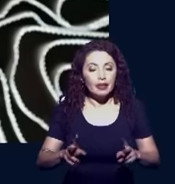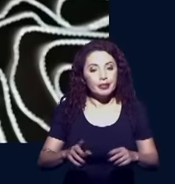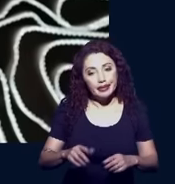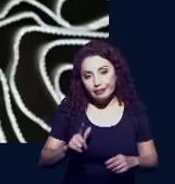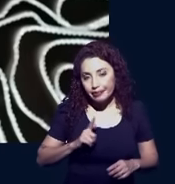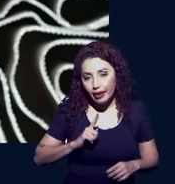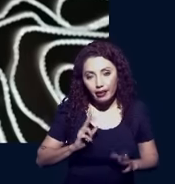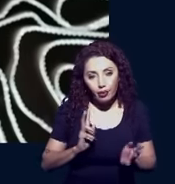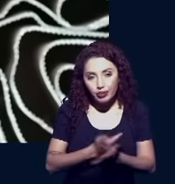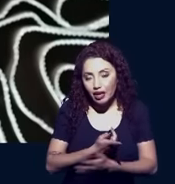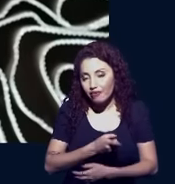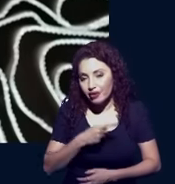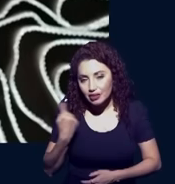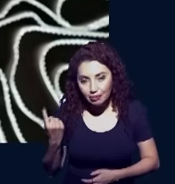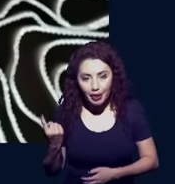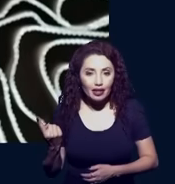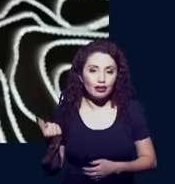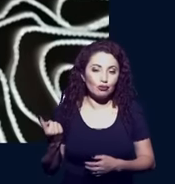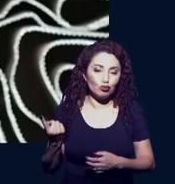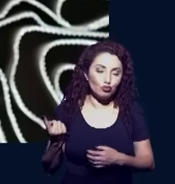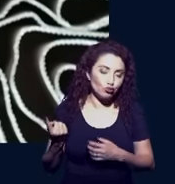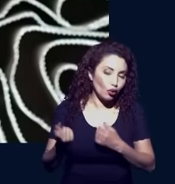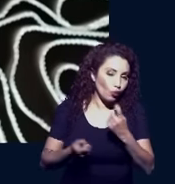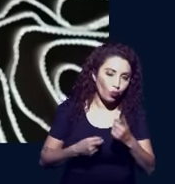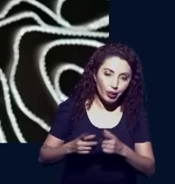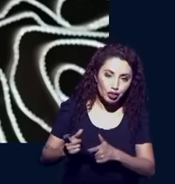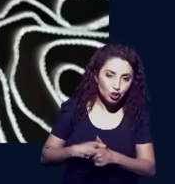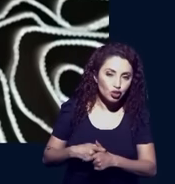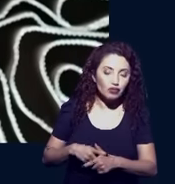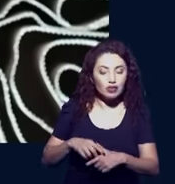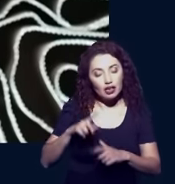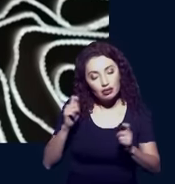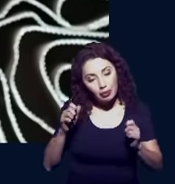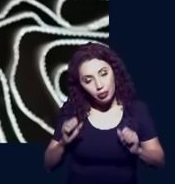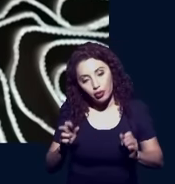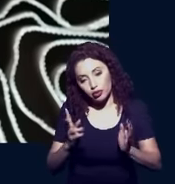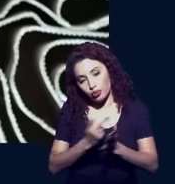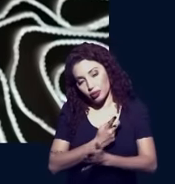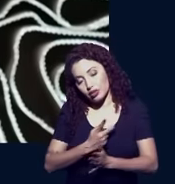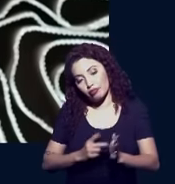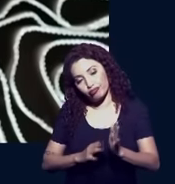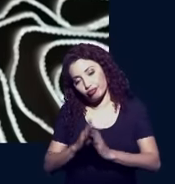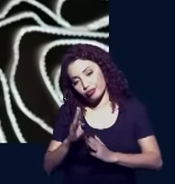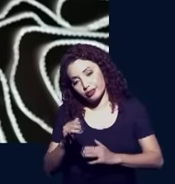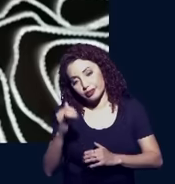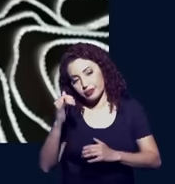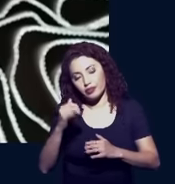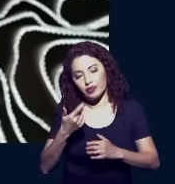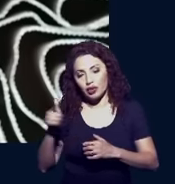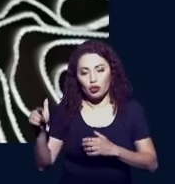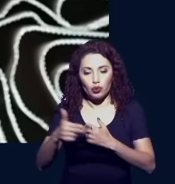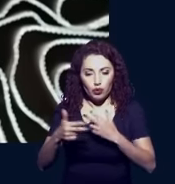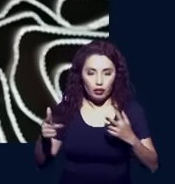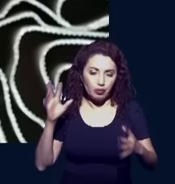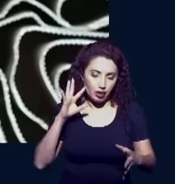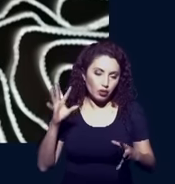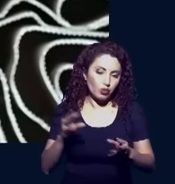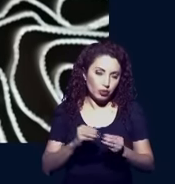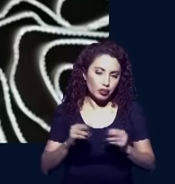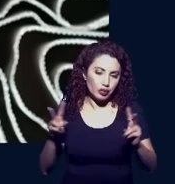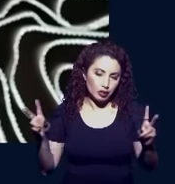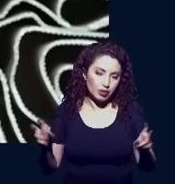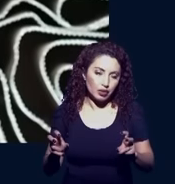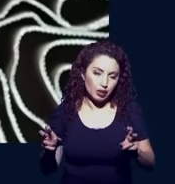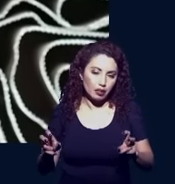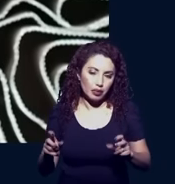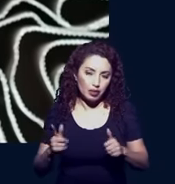mortgage Então esse efeito ele vai acontecer só que de uma maneira um pouco mais lenta e uma outra coisa para concluir essa essa essa